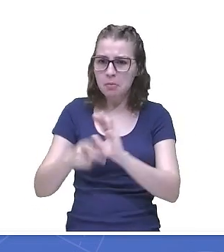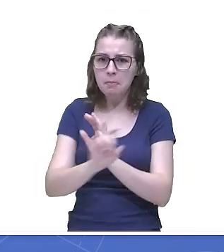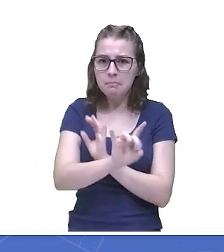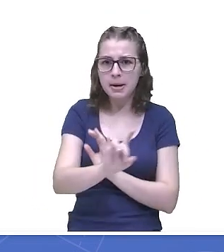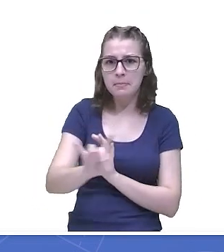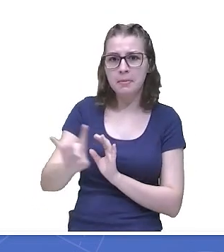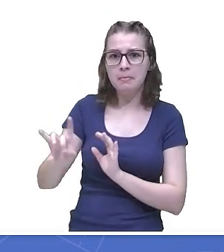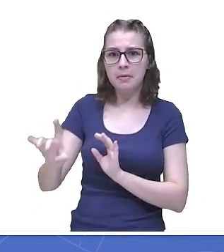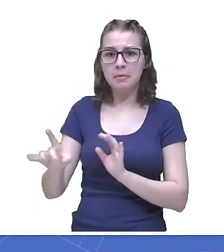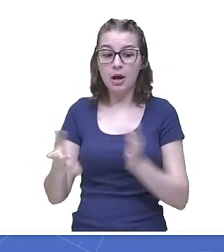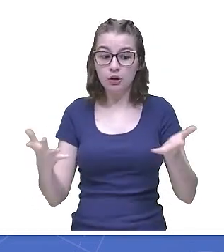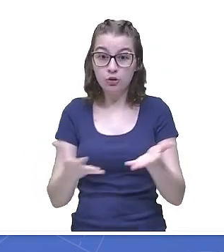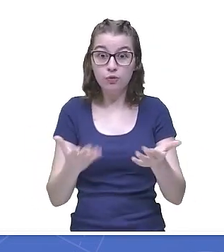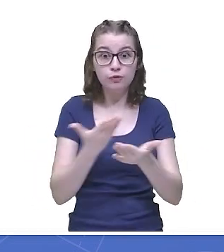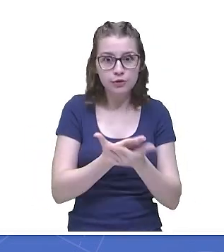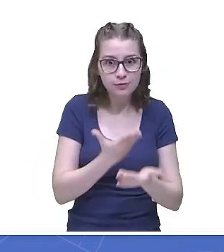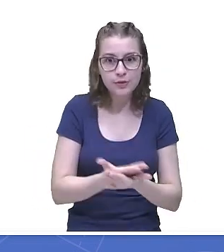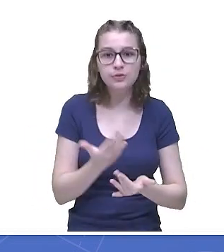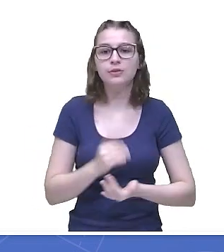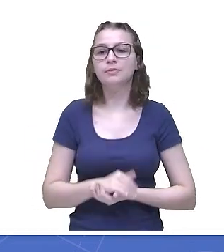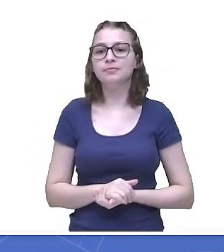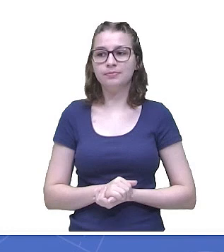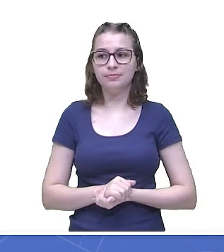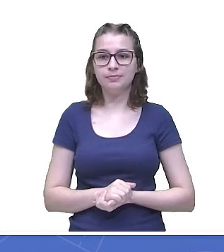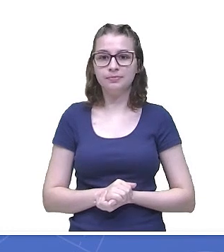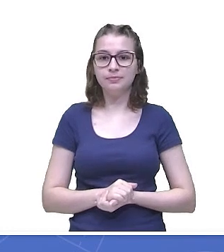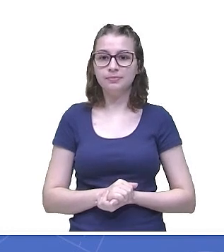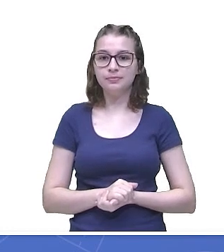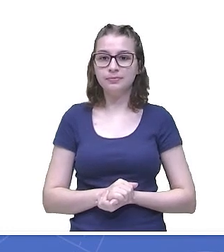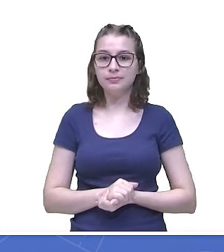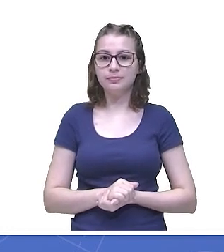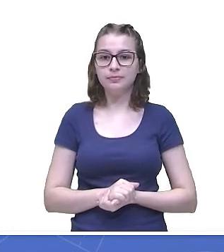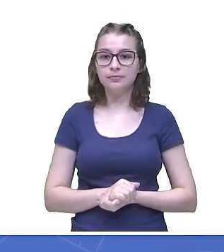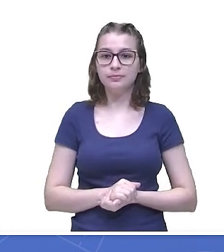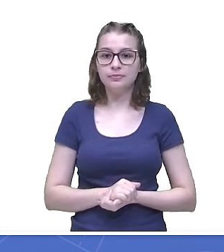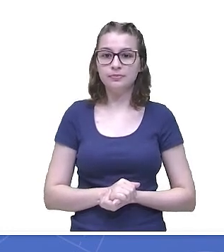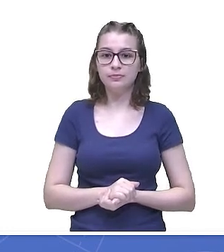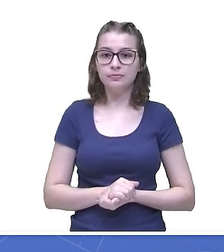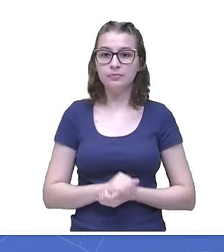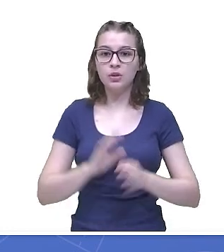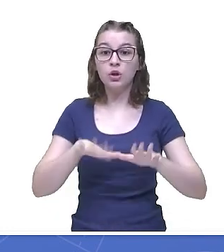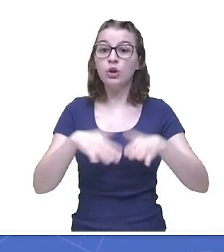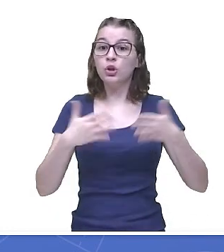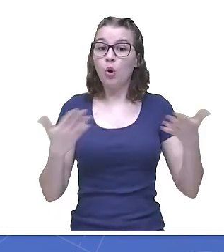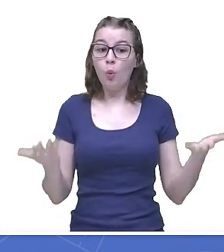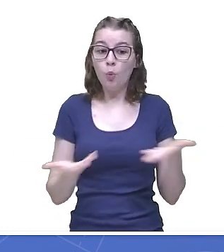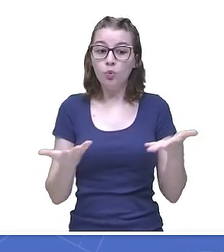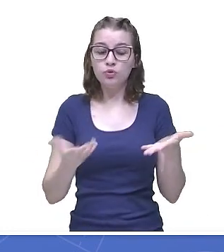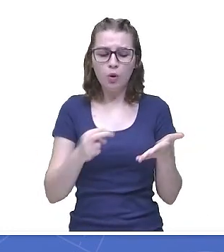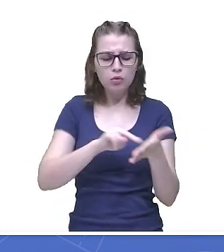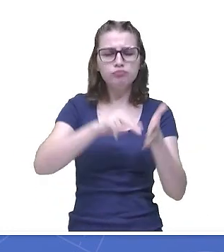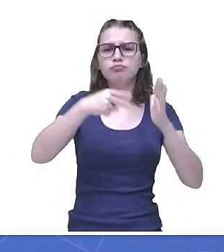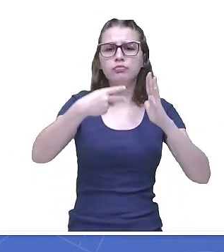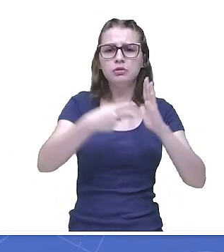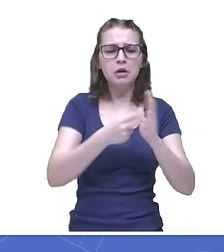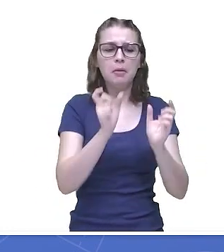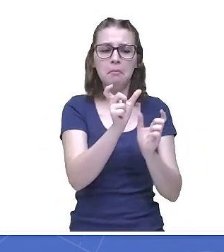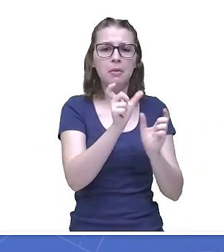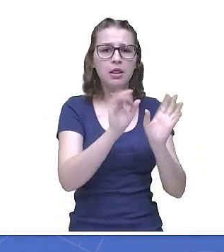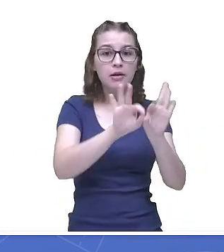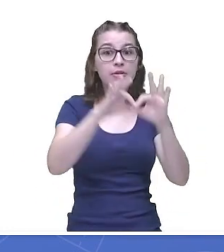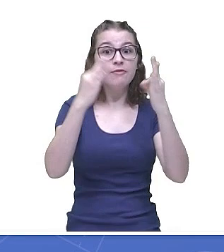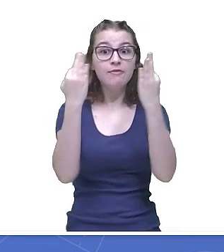certo? Muito bem. Então a gente vai tratar, começando, do significado da palavra família. De onde